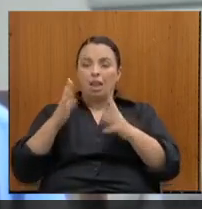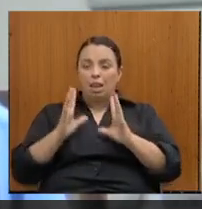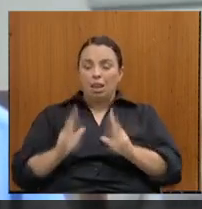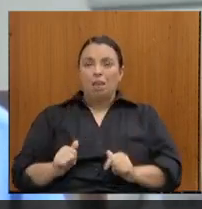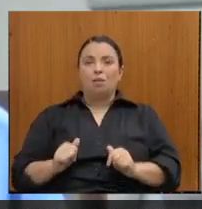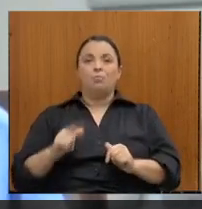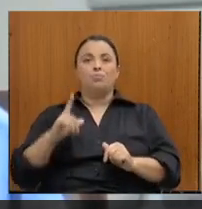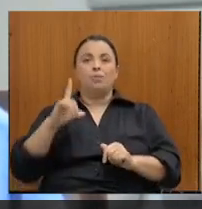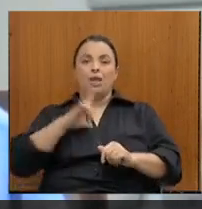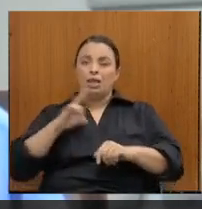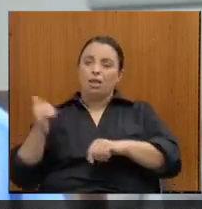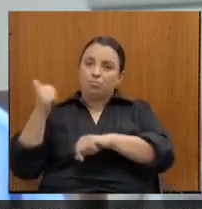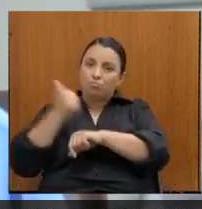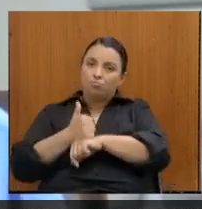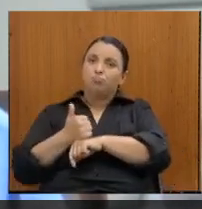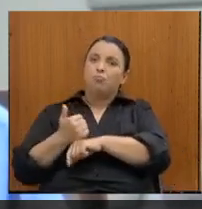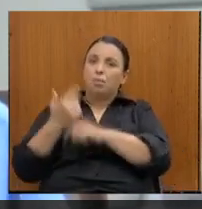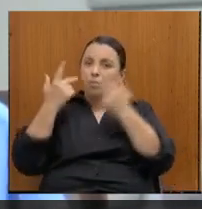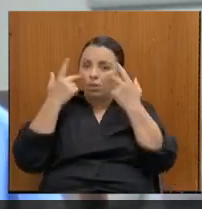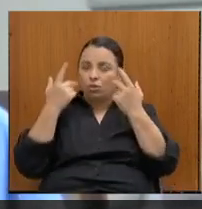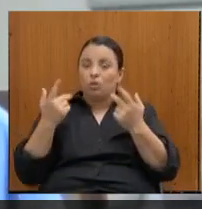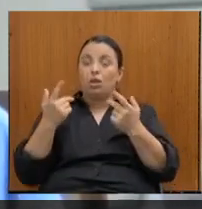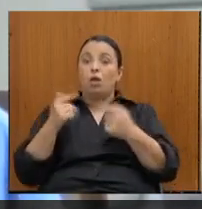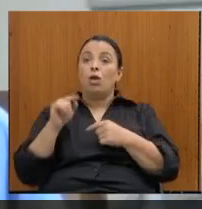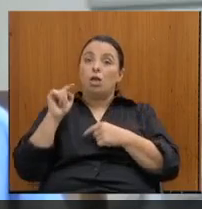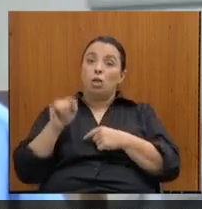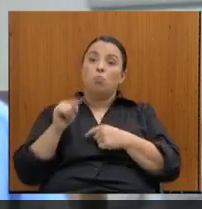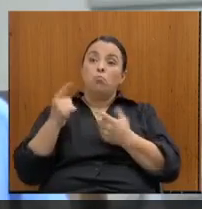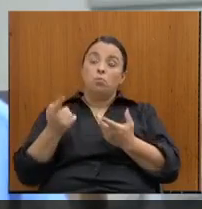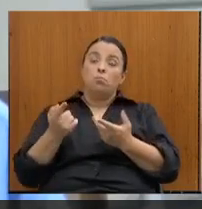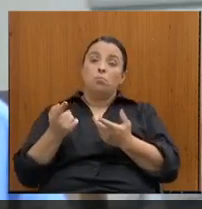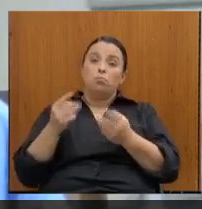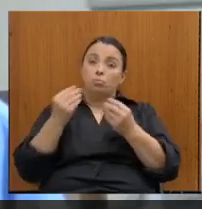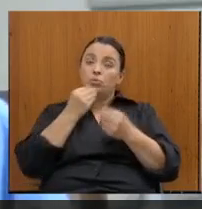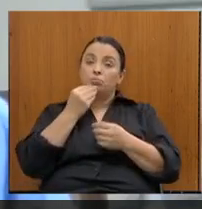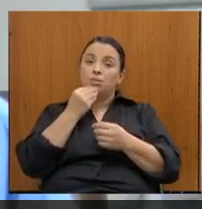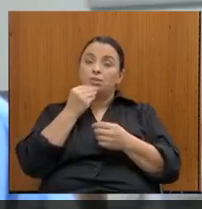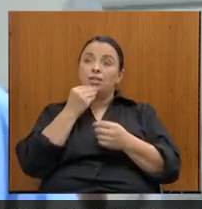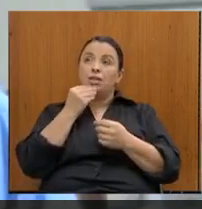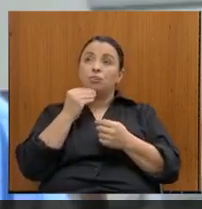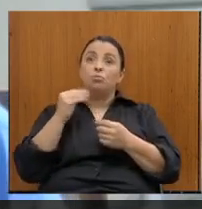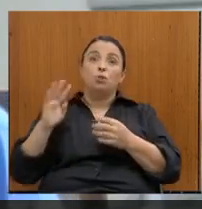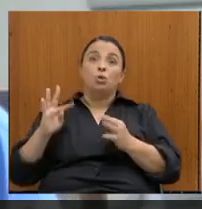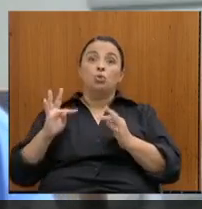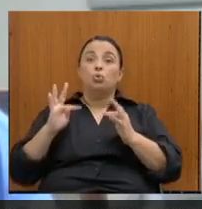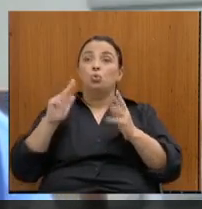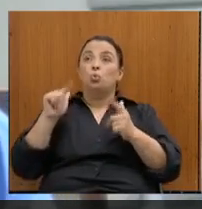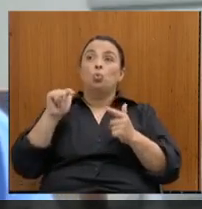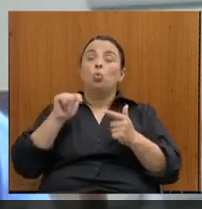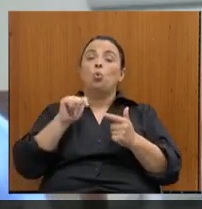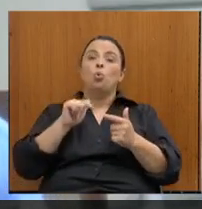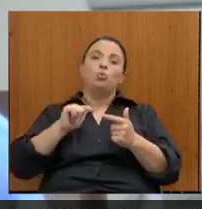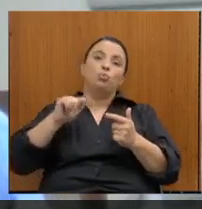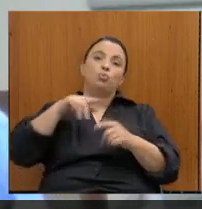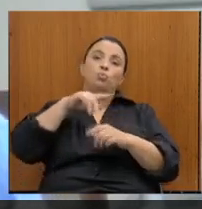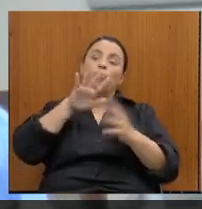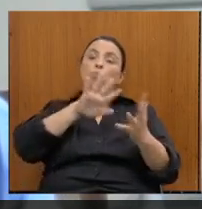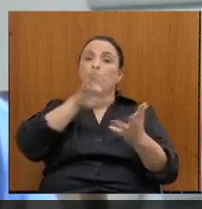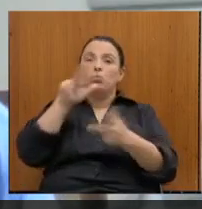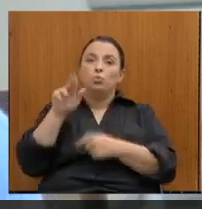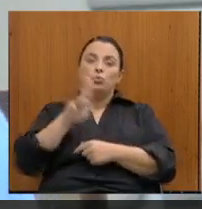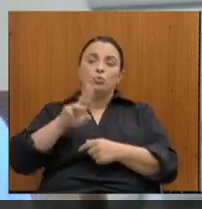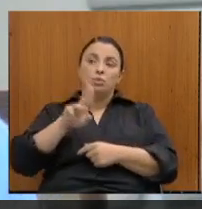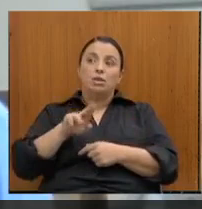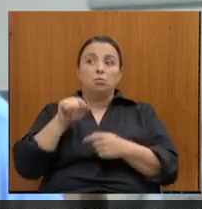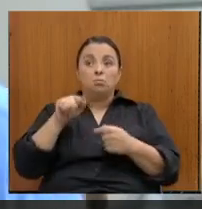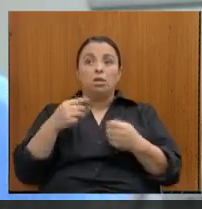que possa se realmente uma fonte é universal e dessa forma a gente crescer em consulta com o